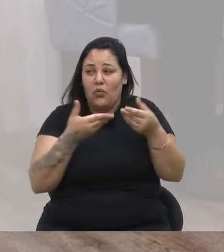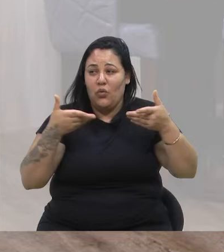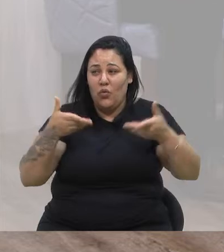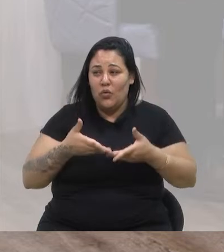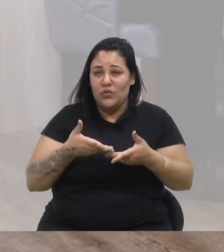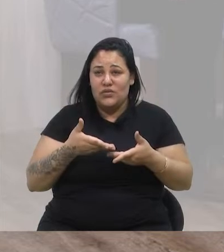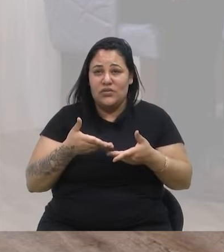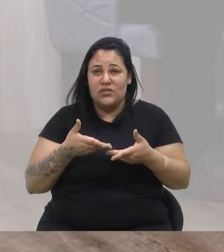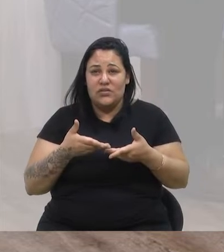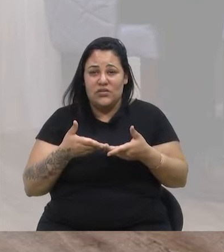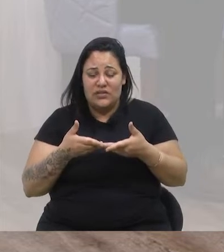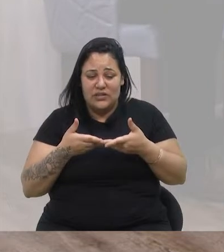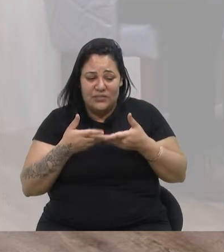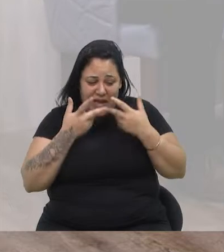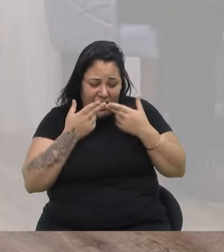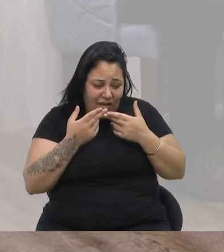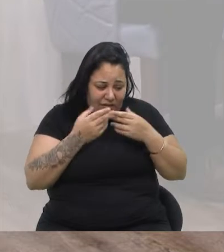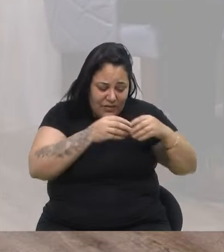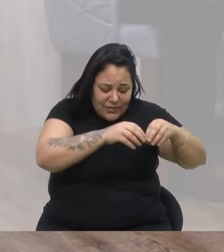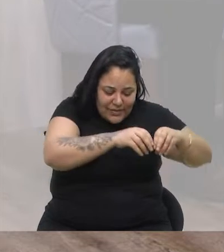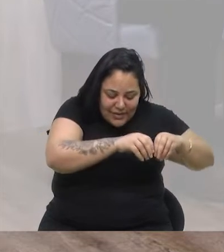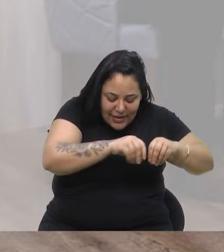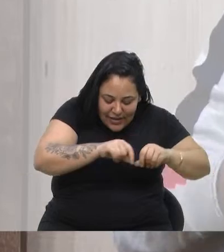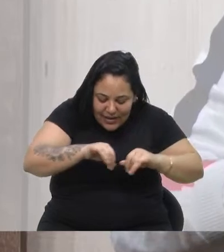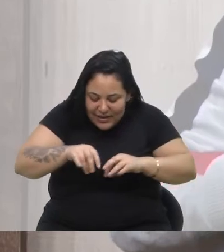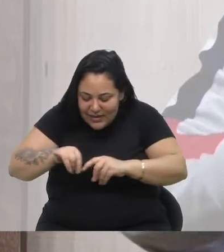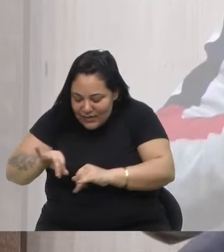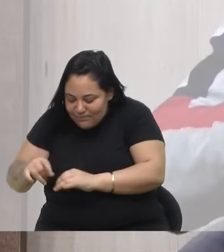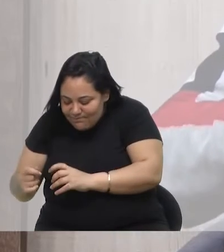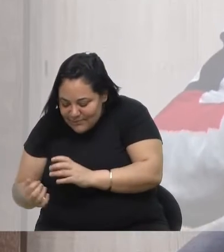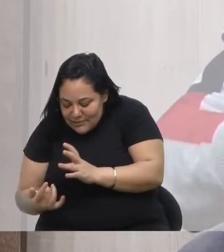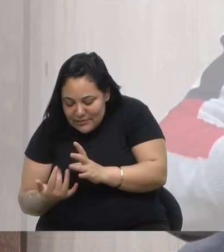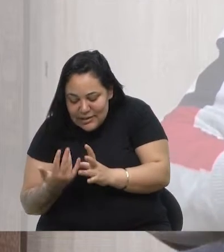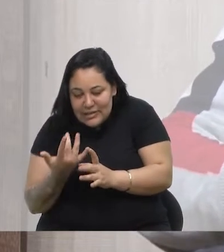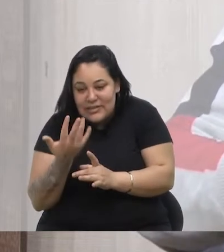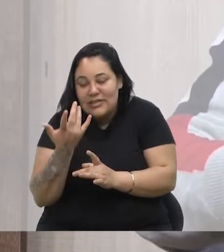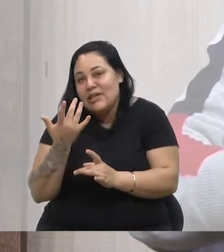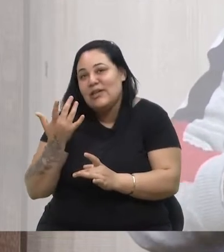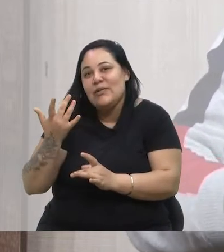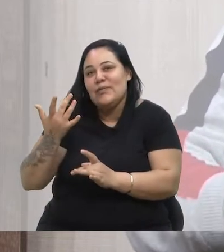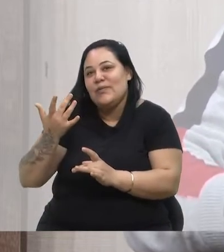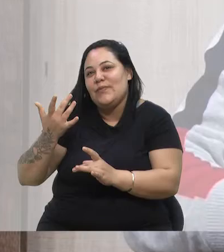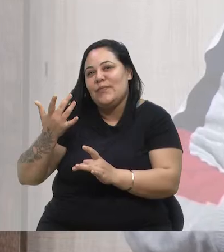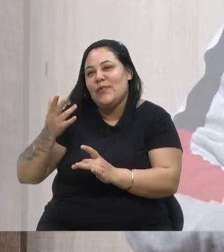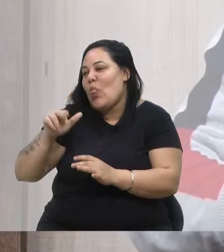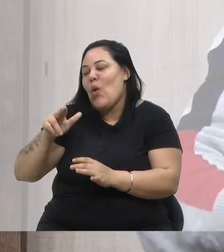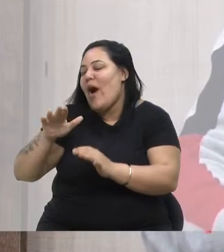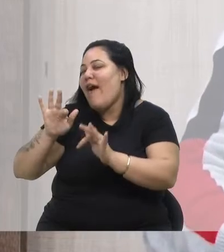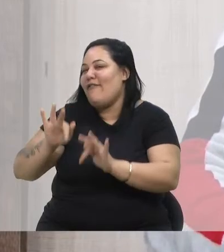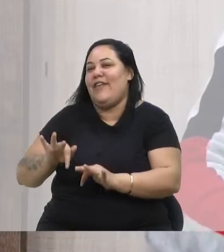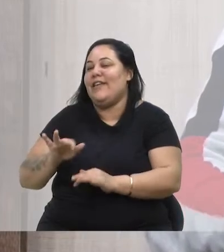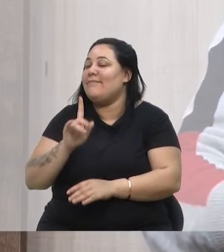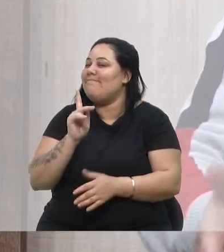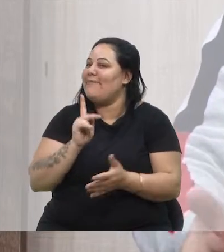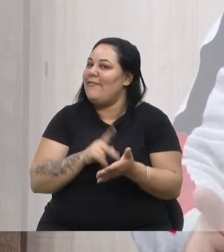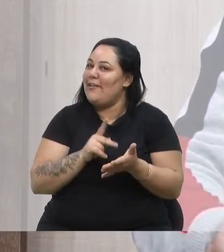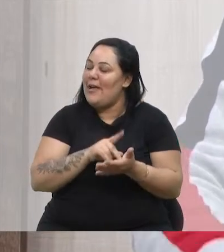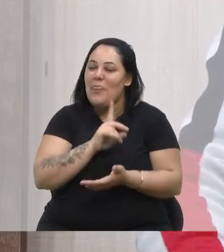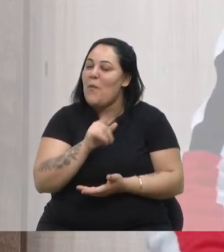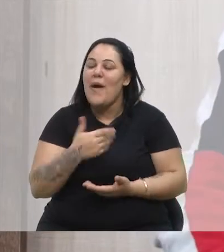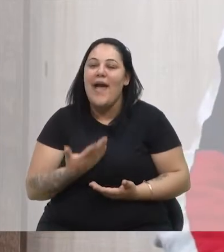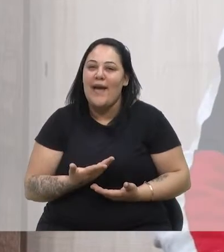muito. Parecem que os grãos, digamos assim, as plantações são intermináveis, e não